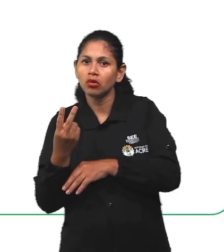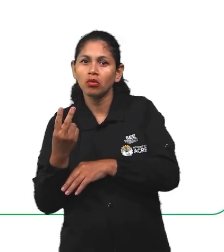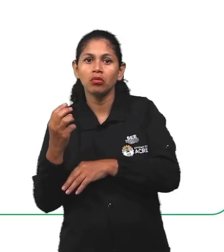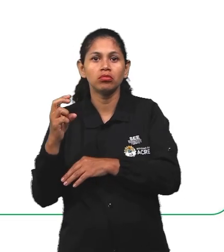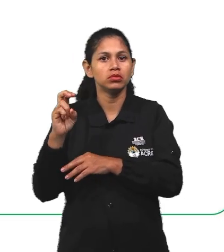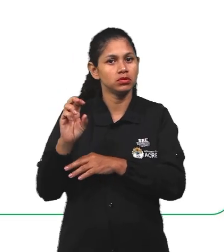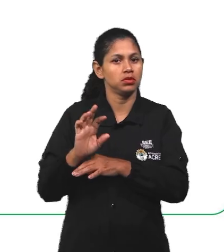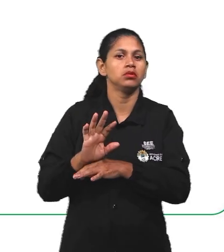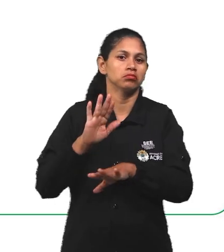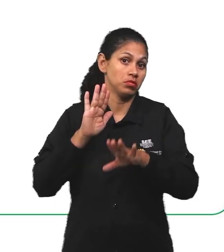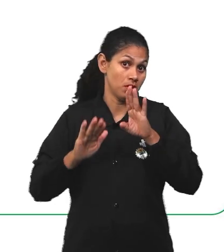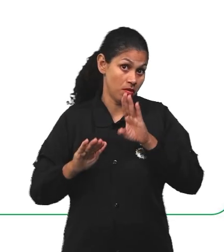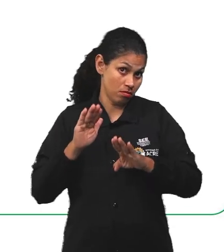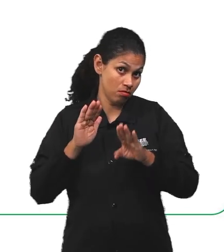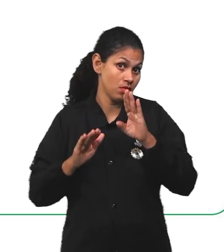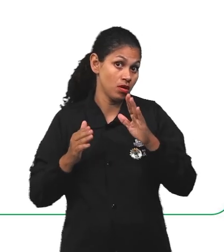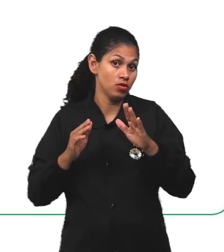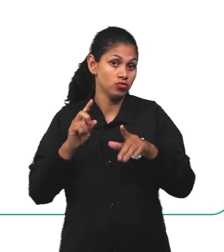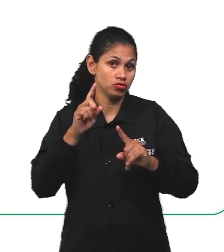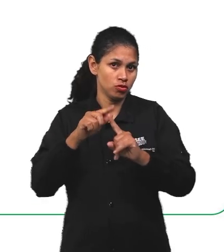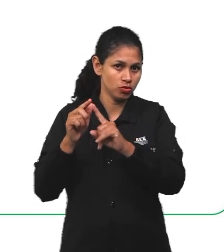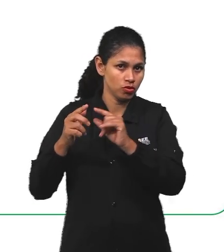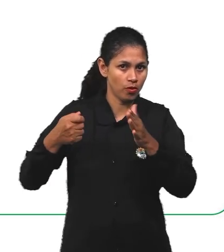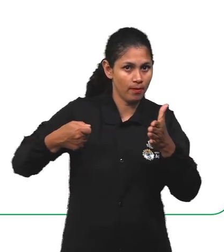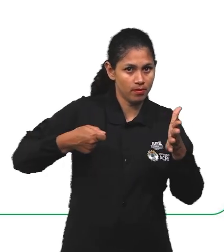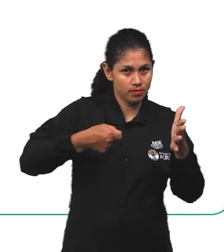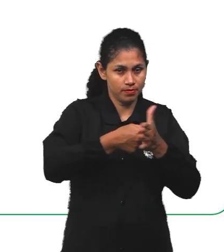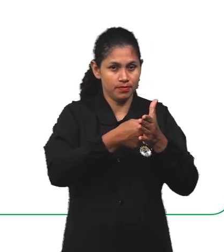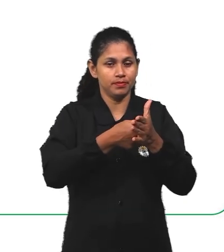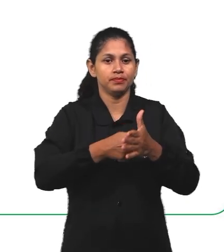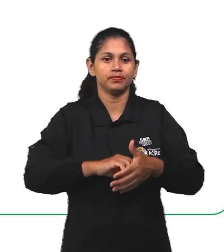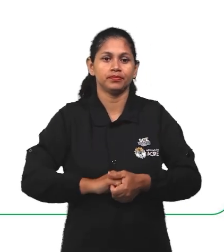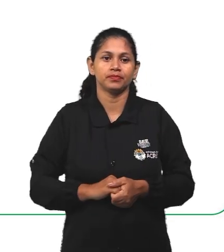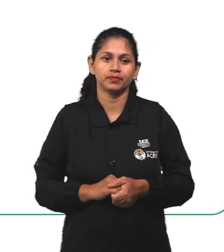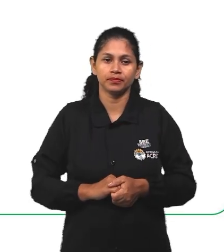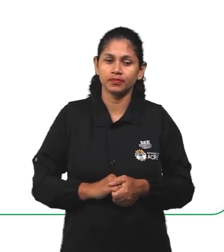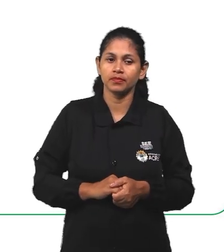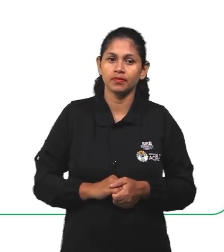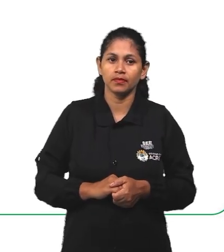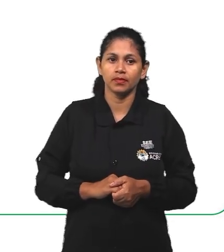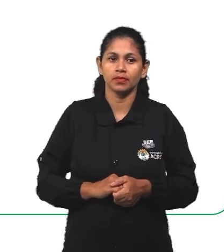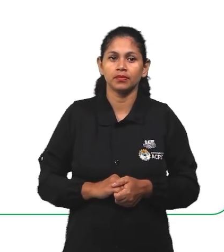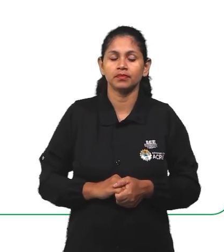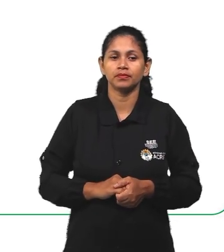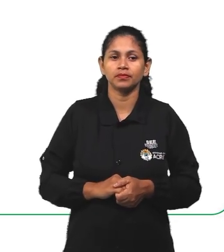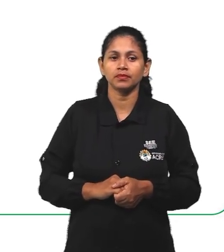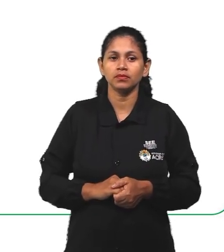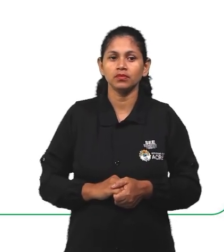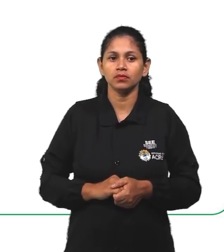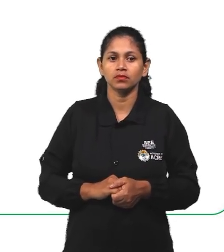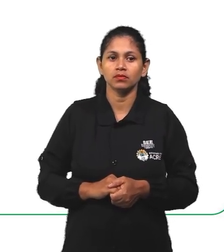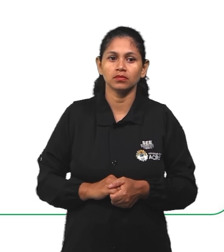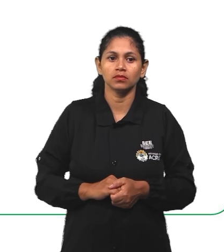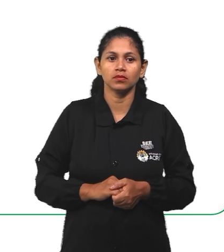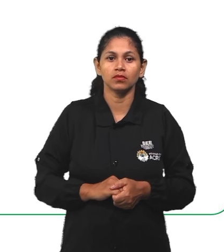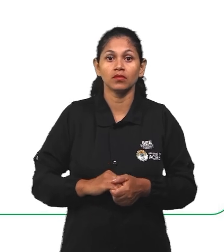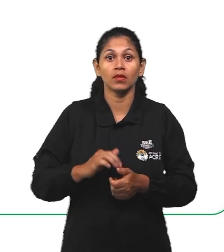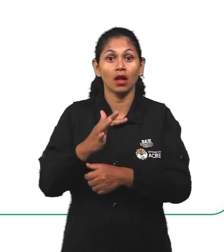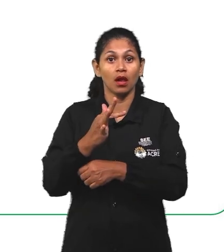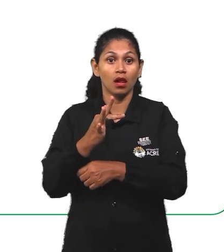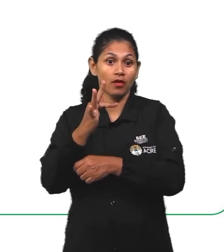Vamos continuar. Terceiro, força. Mede a intensidade de interação entre dois